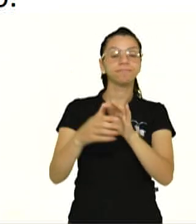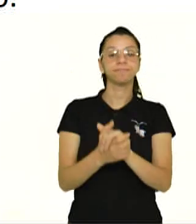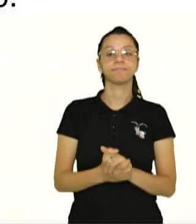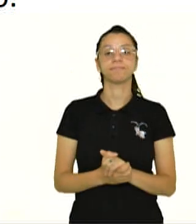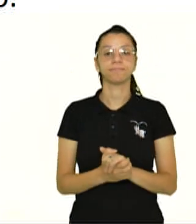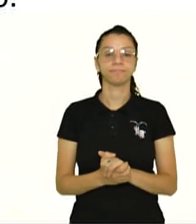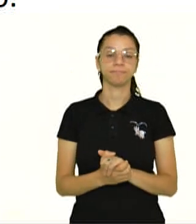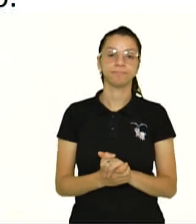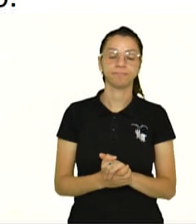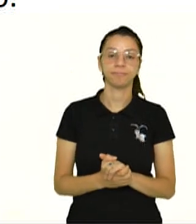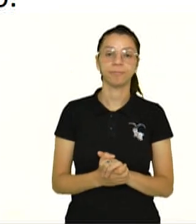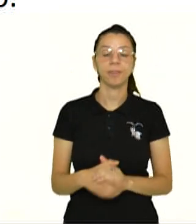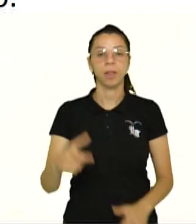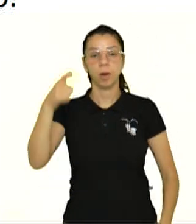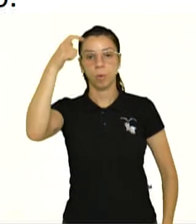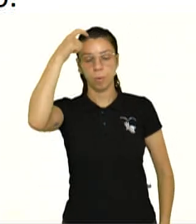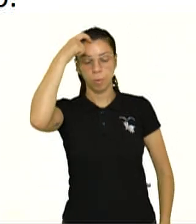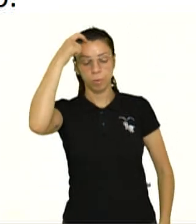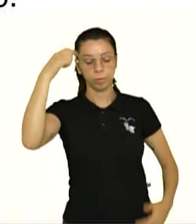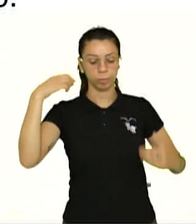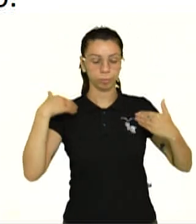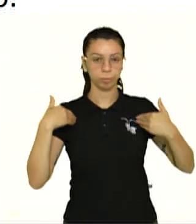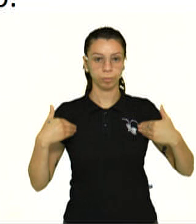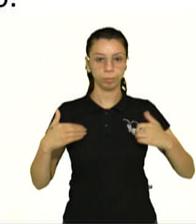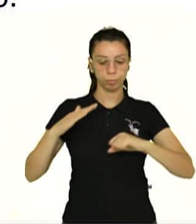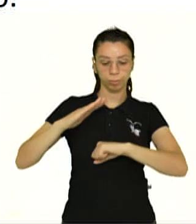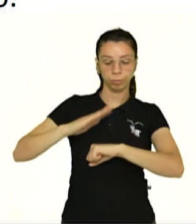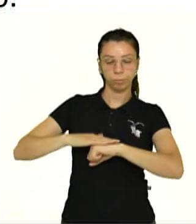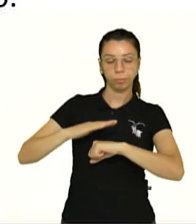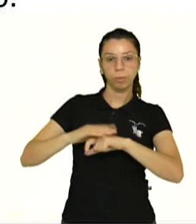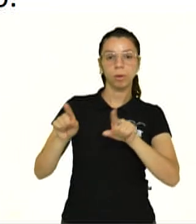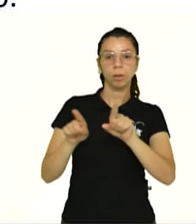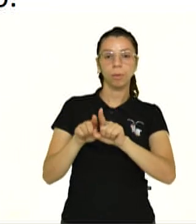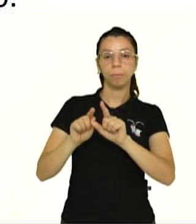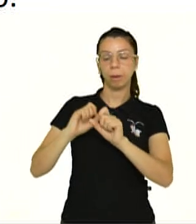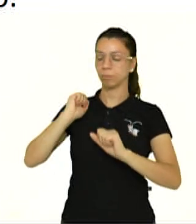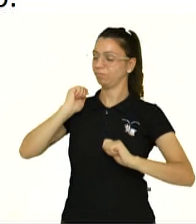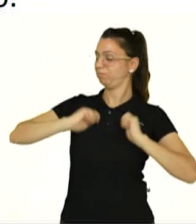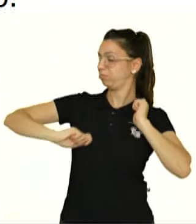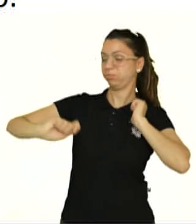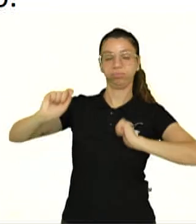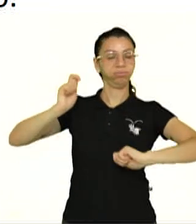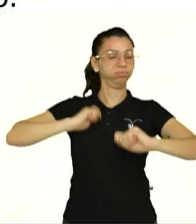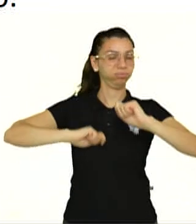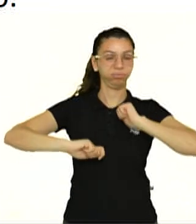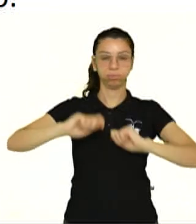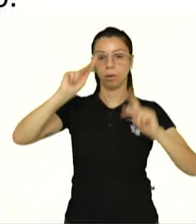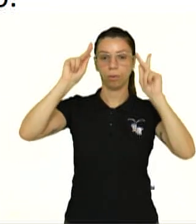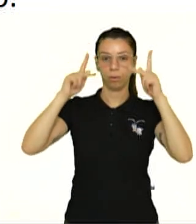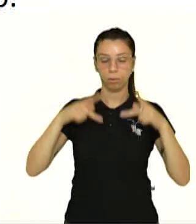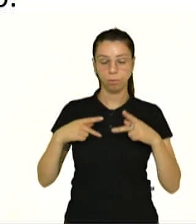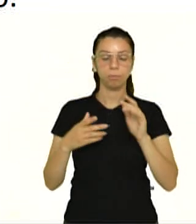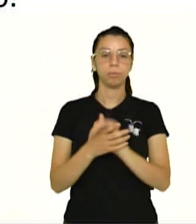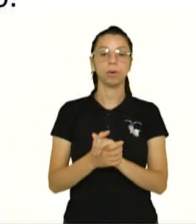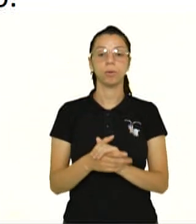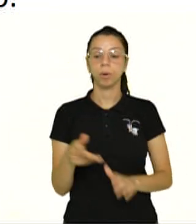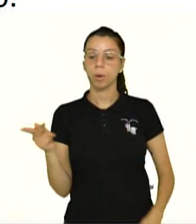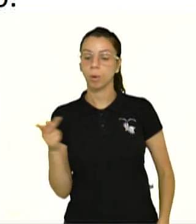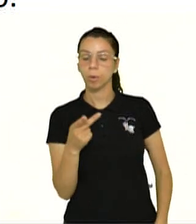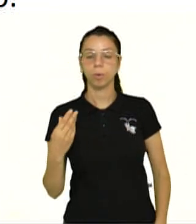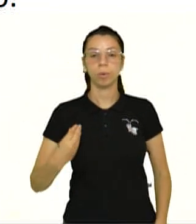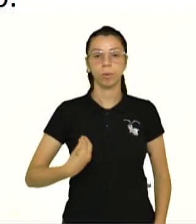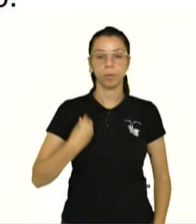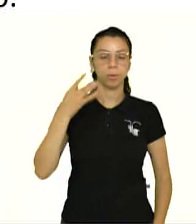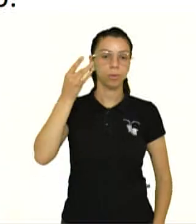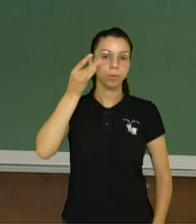assim, consciência de si e angústia humana. É isso que vai estar presente tanto no existencialismo, que começa